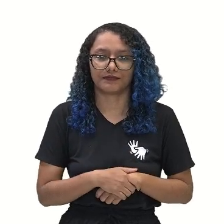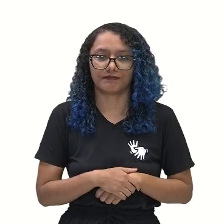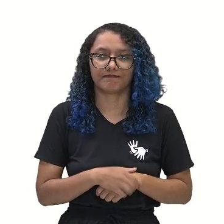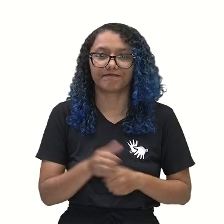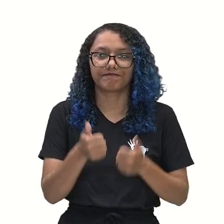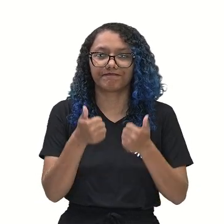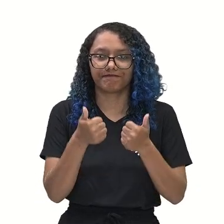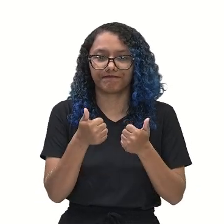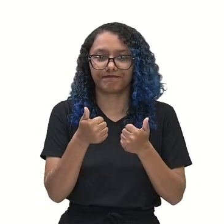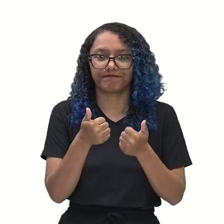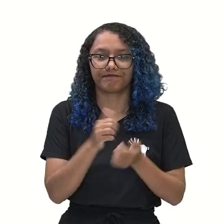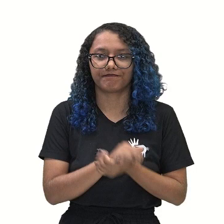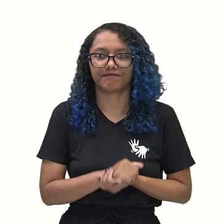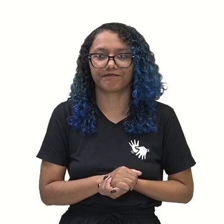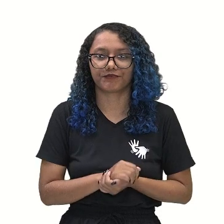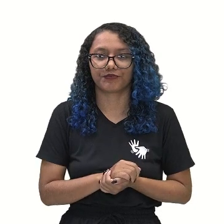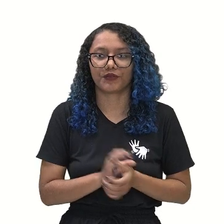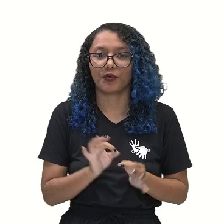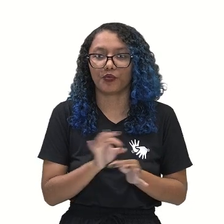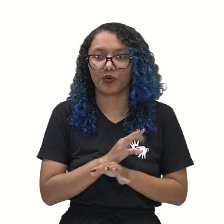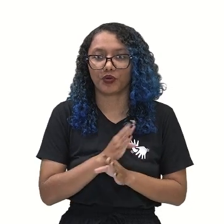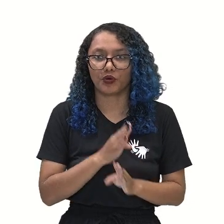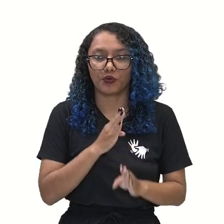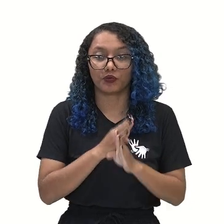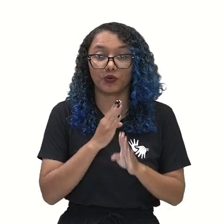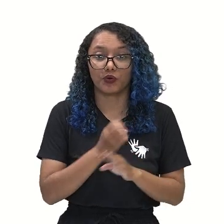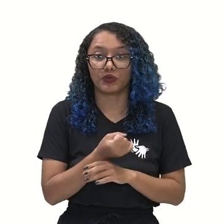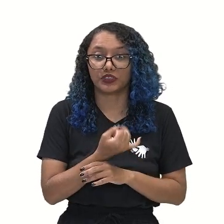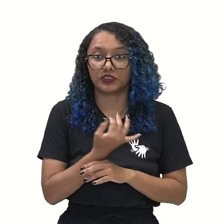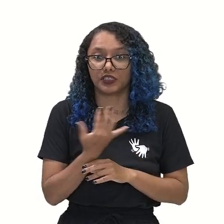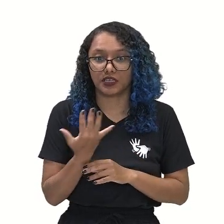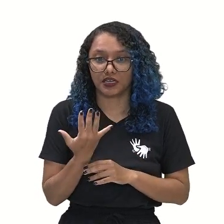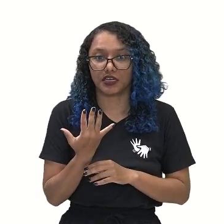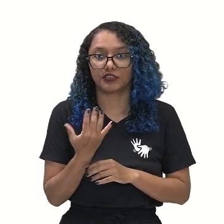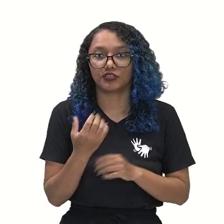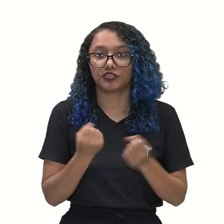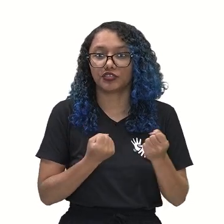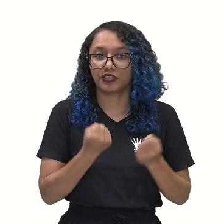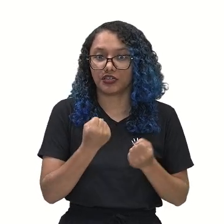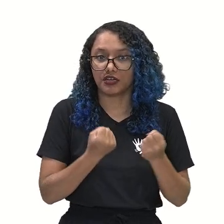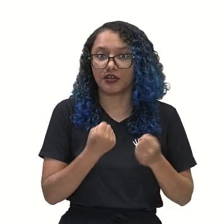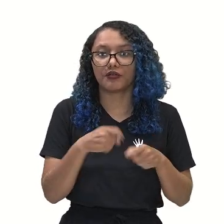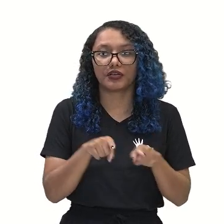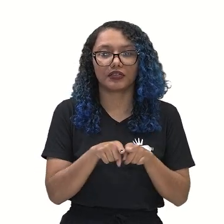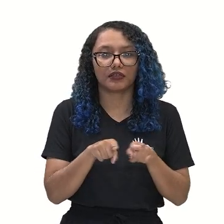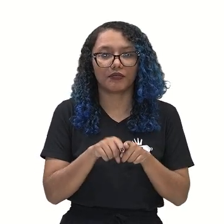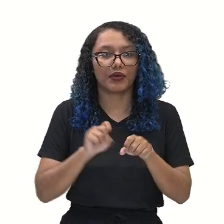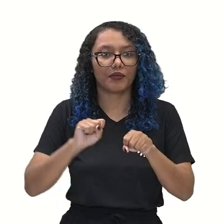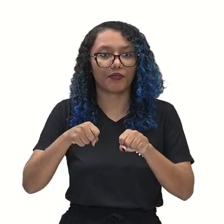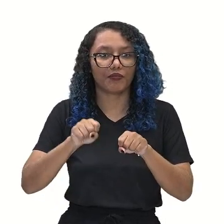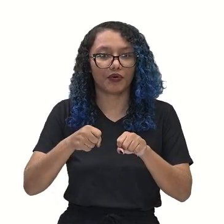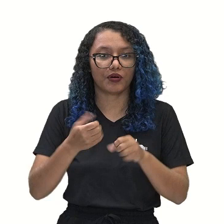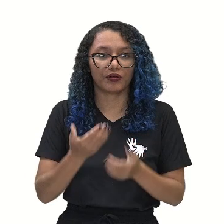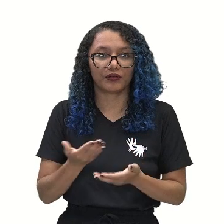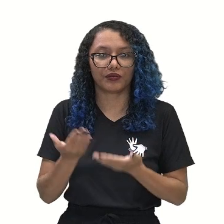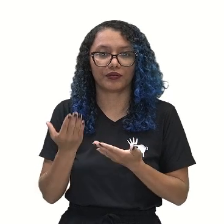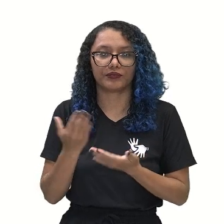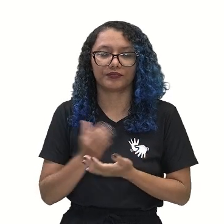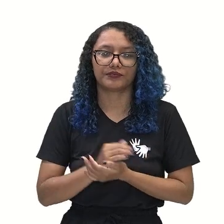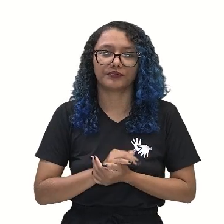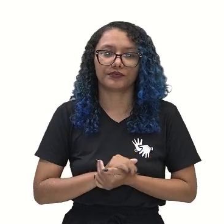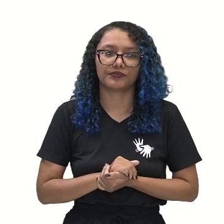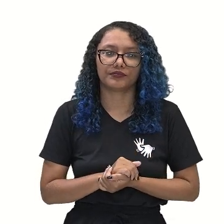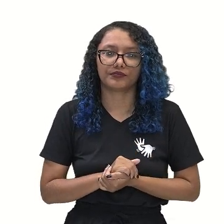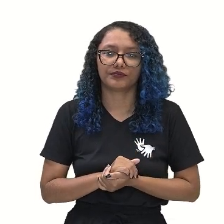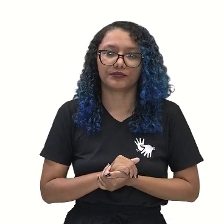meu povo? Tá aí, encontramos, olha, o quantitativo dos carros e os